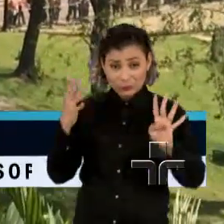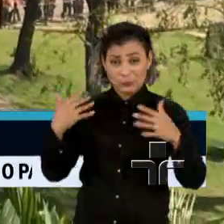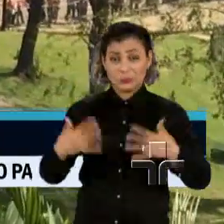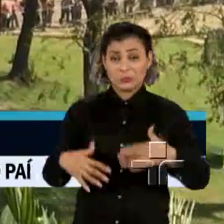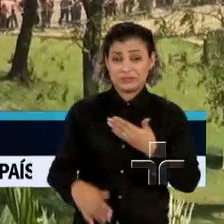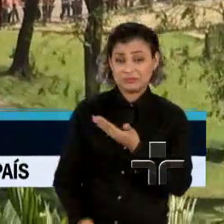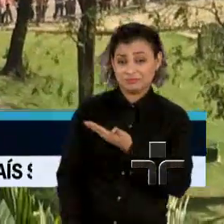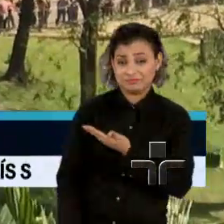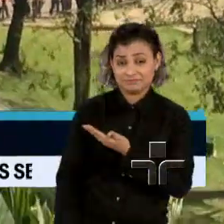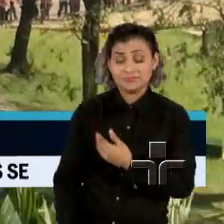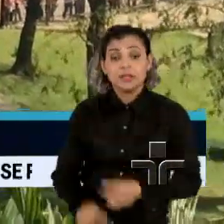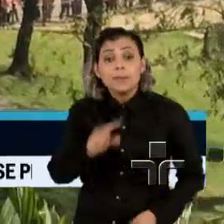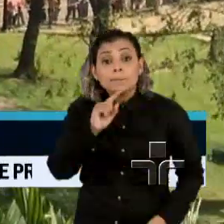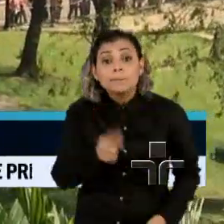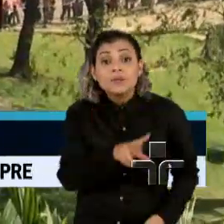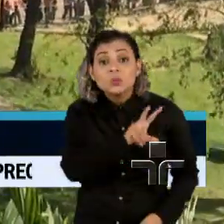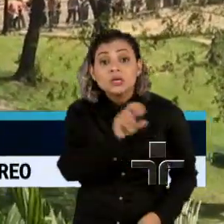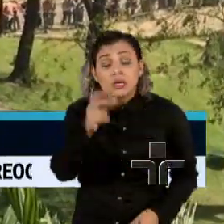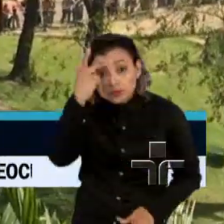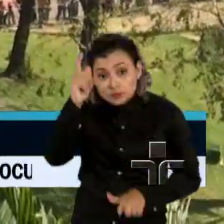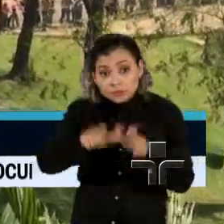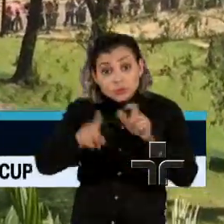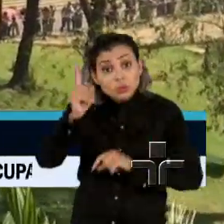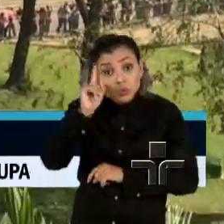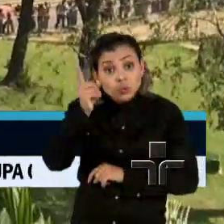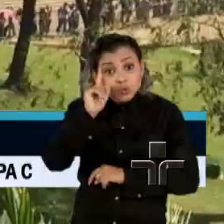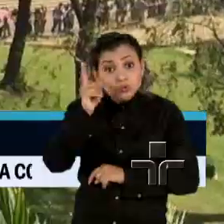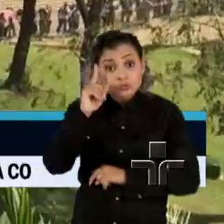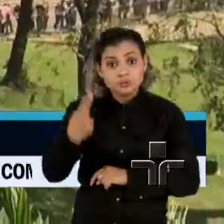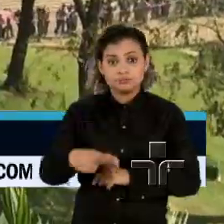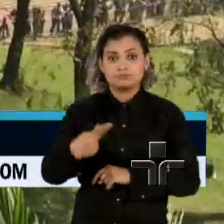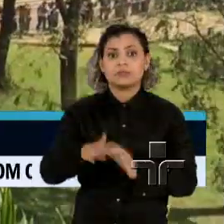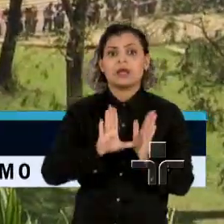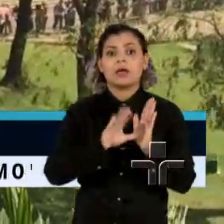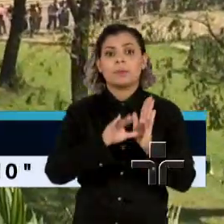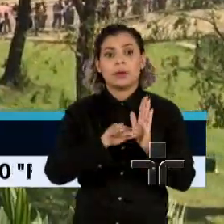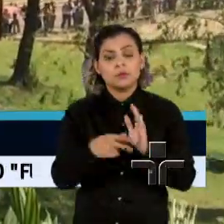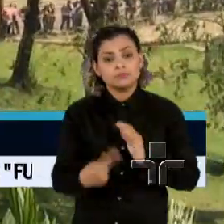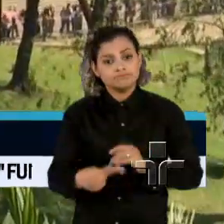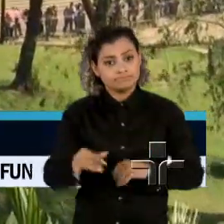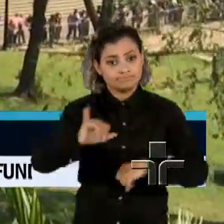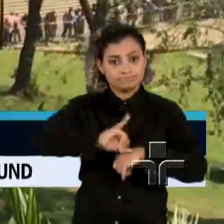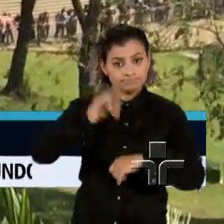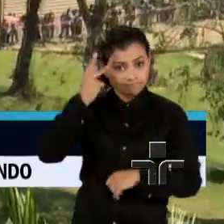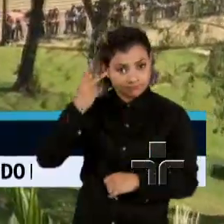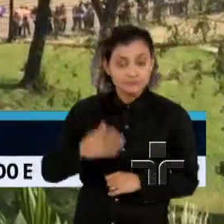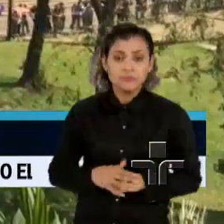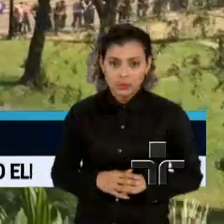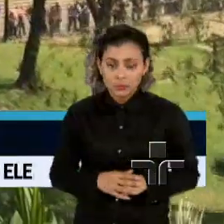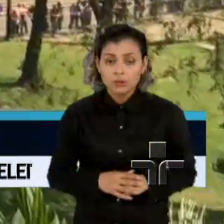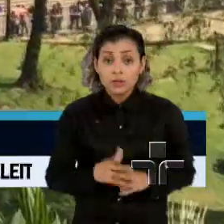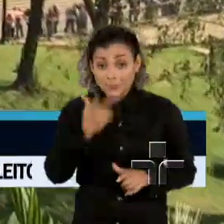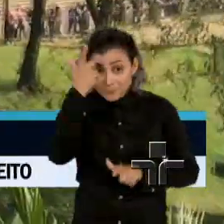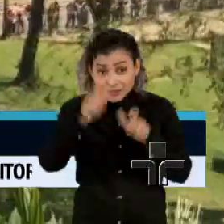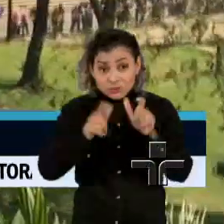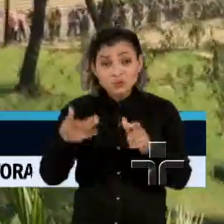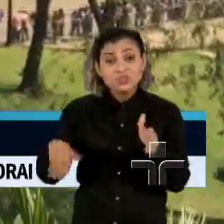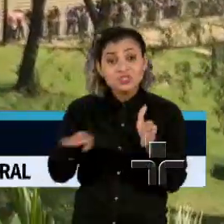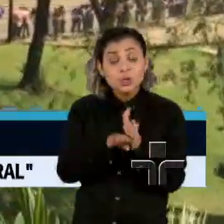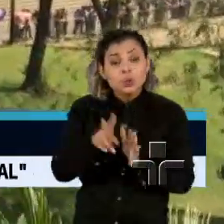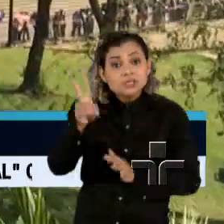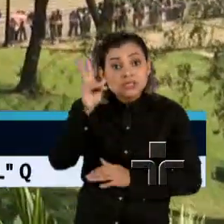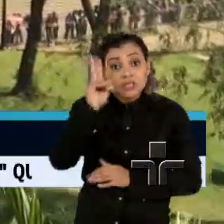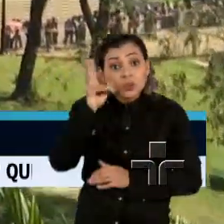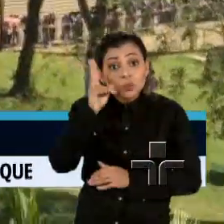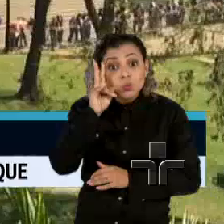São esperadas mais de 1.500 pessoas por dia aqui na região do Vale do Anhangabaú, no centro de São Paulo. Teve gente que chegou na segunda-feira